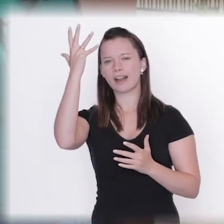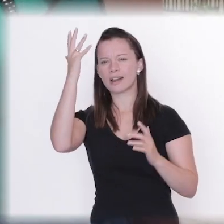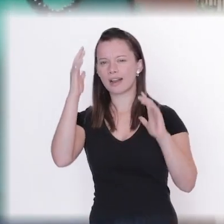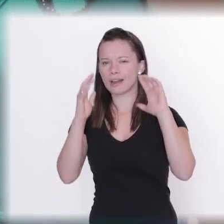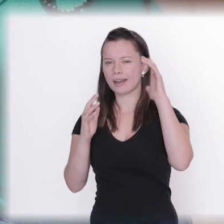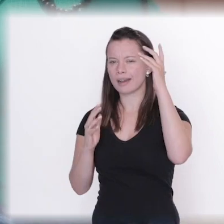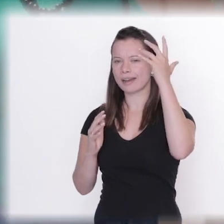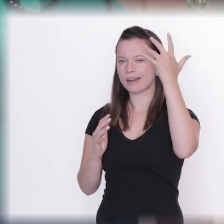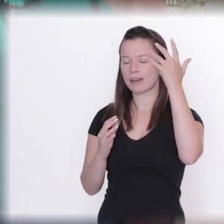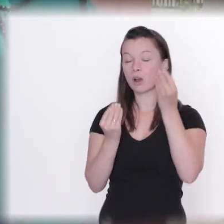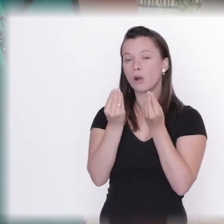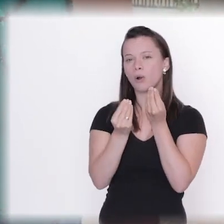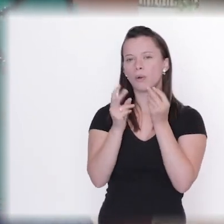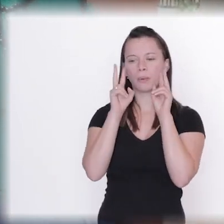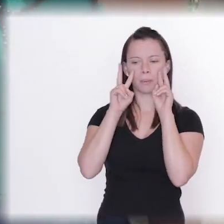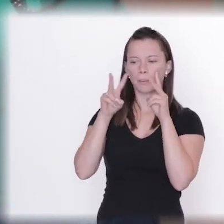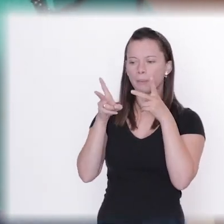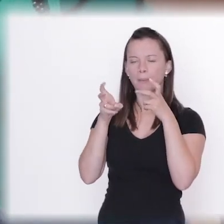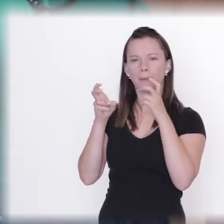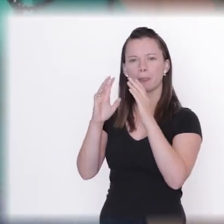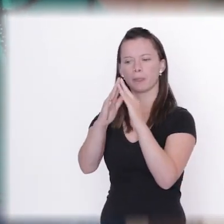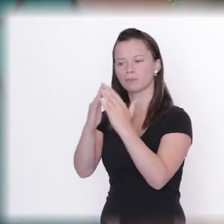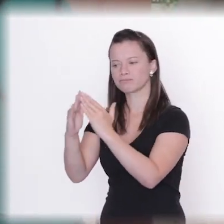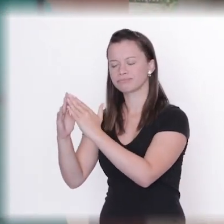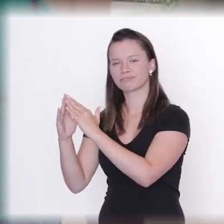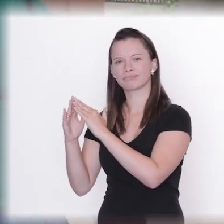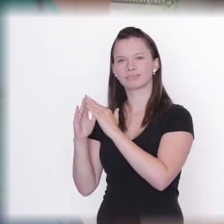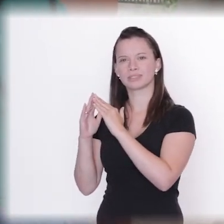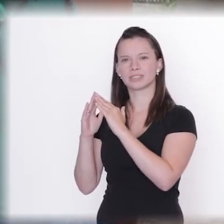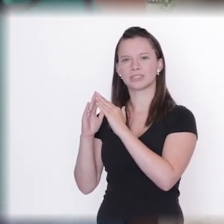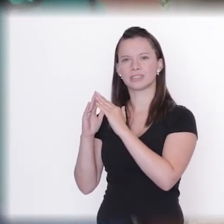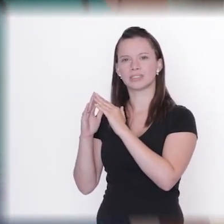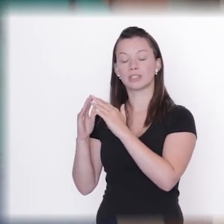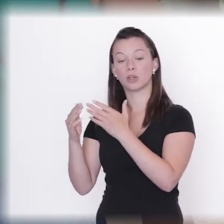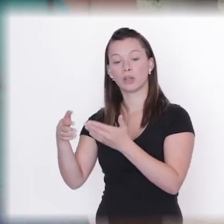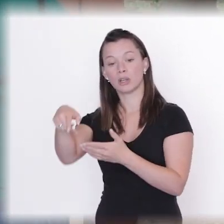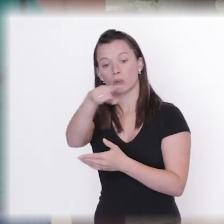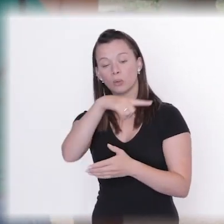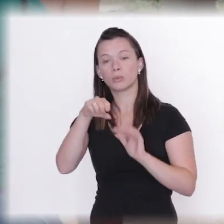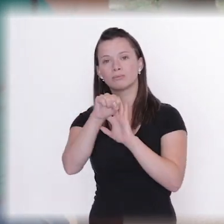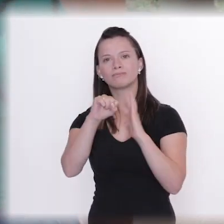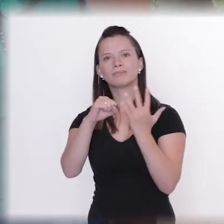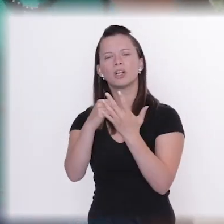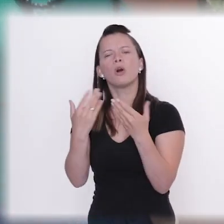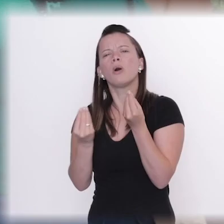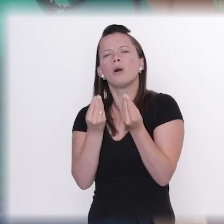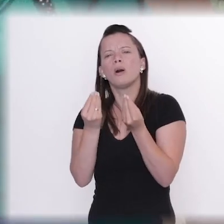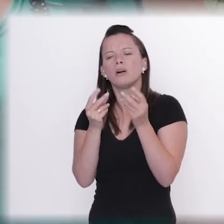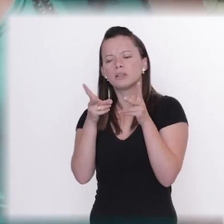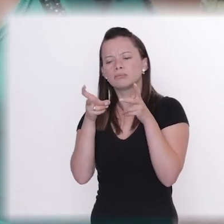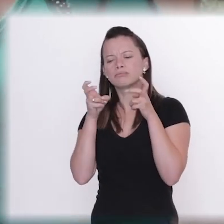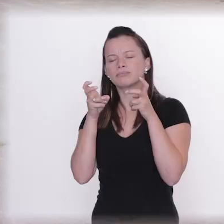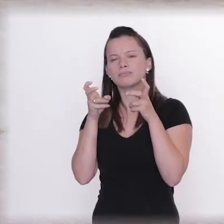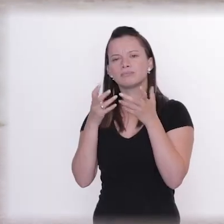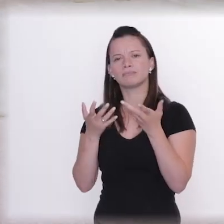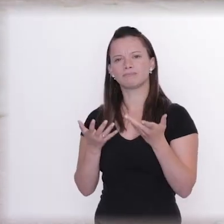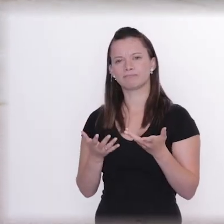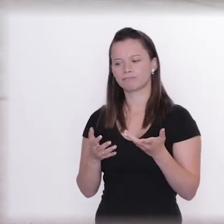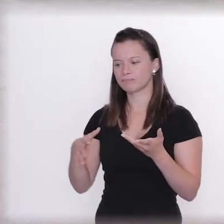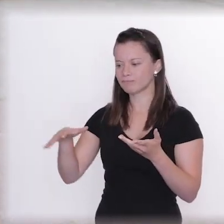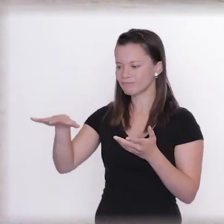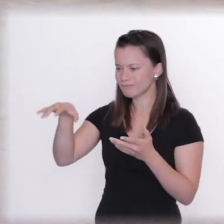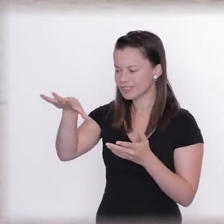E como é que você vê a periferia no meio desse contexto todo aí da pandemia? Como é